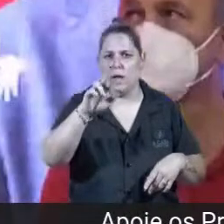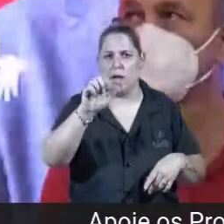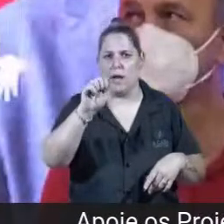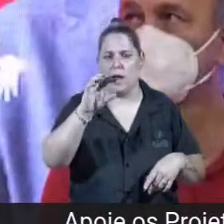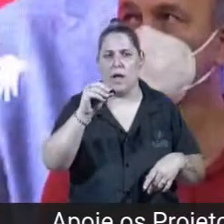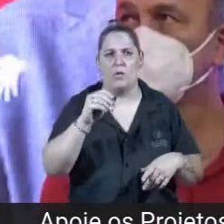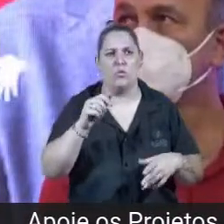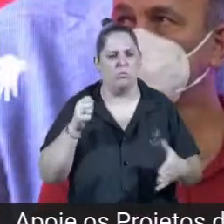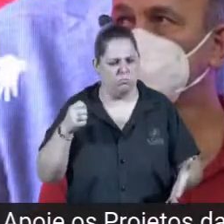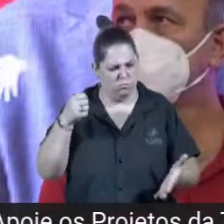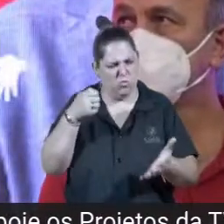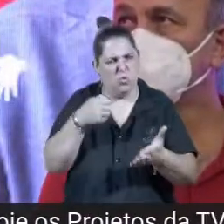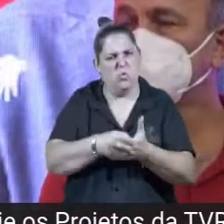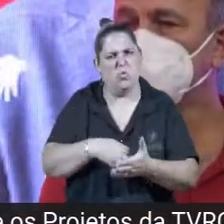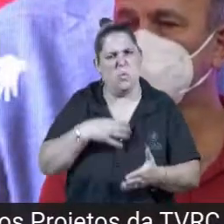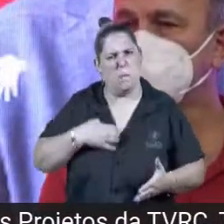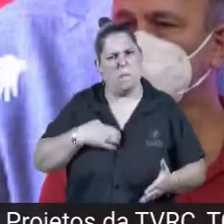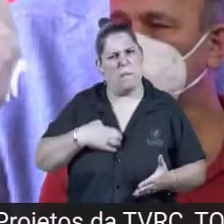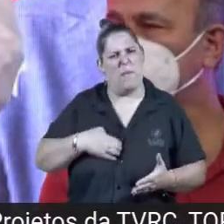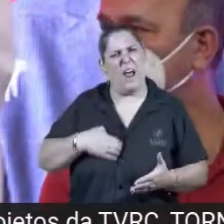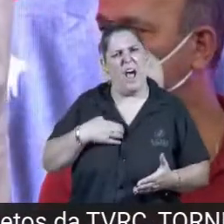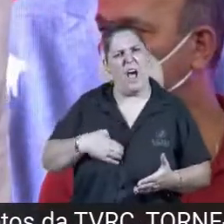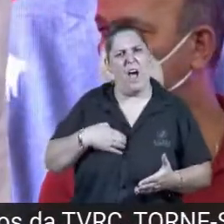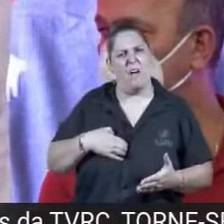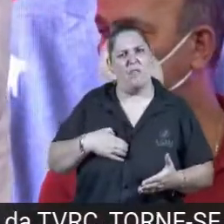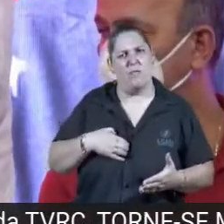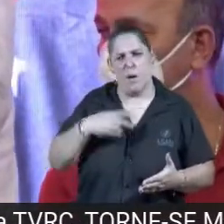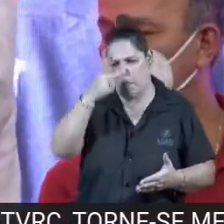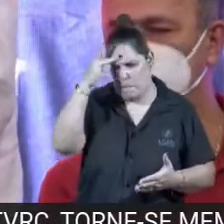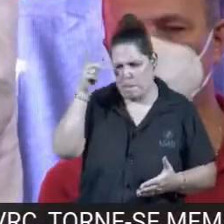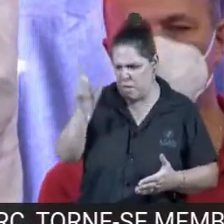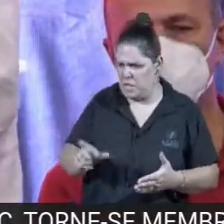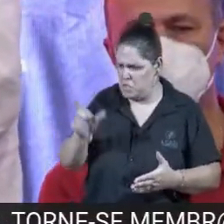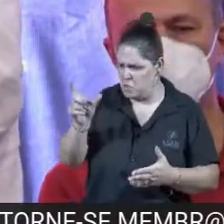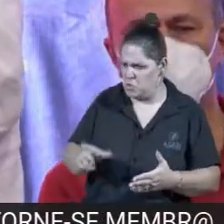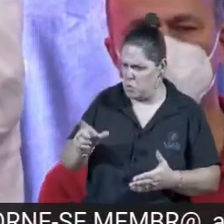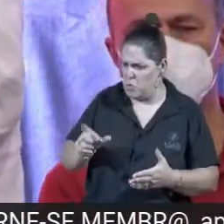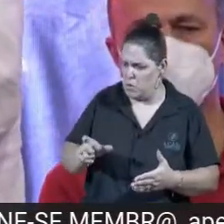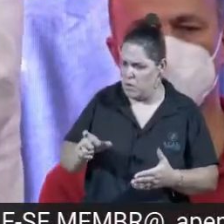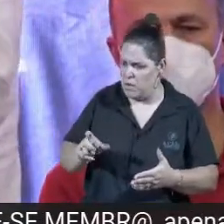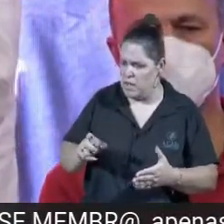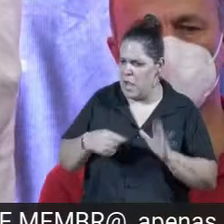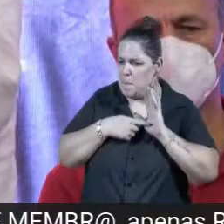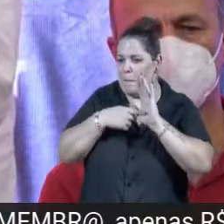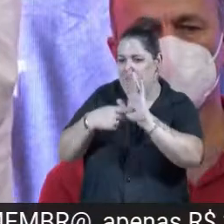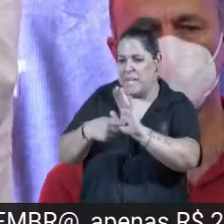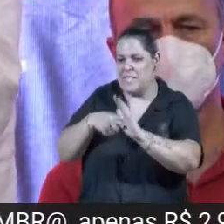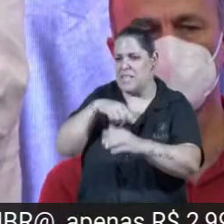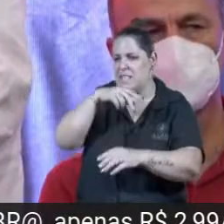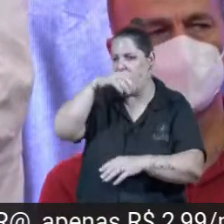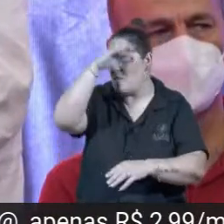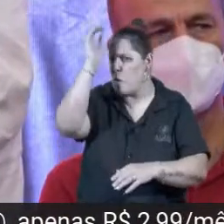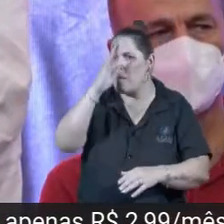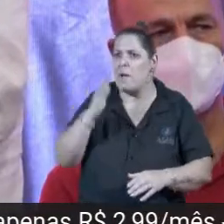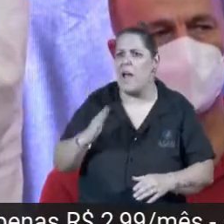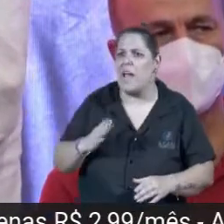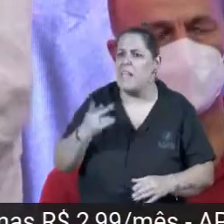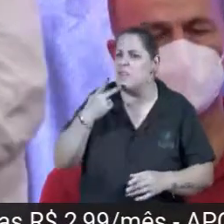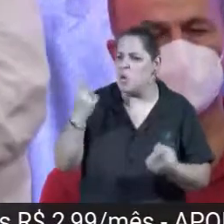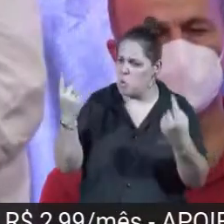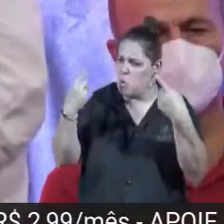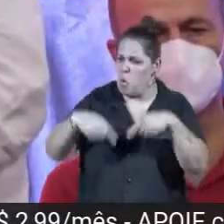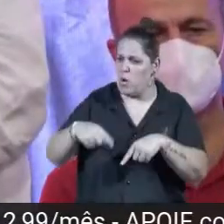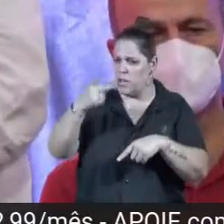e tão irritado perante aquele que seria o Procurador-Geral da República e com o destemor que é próprio daqueles que